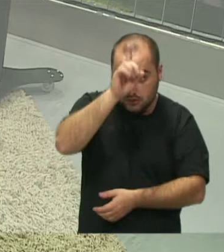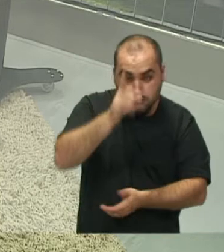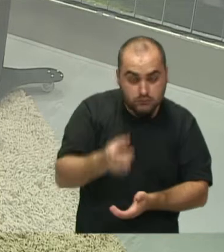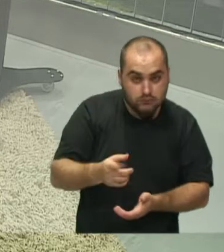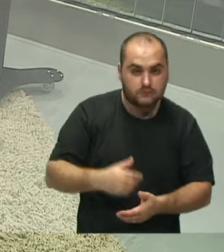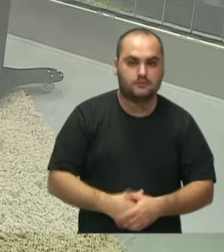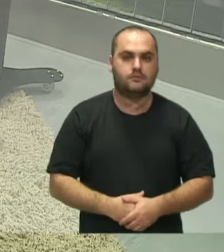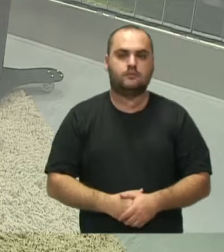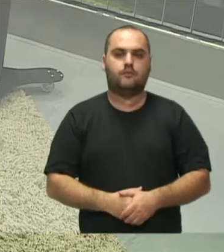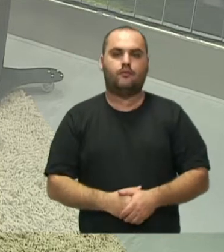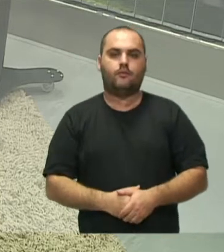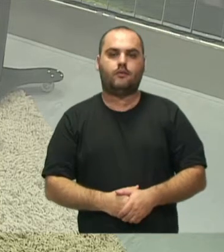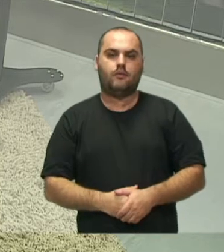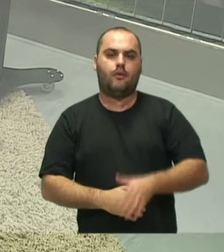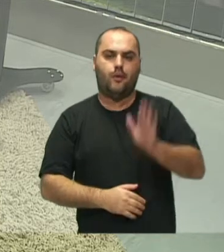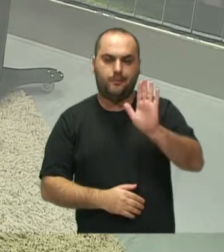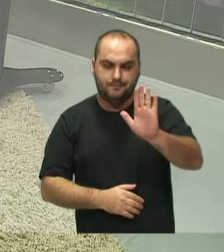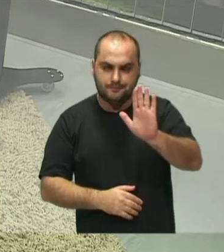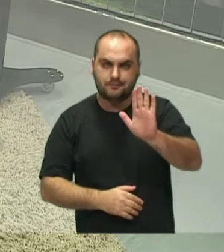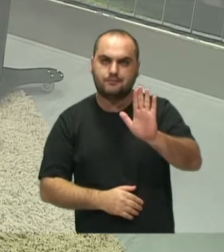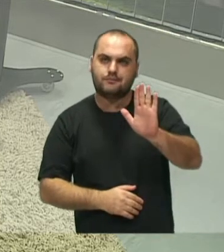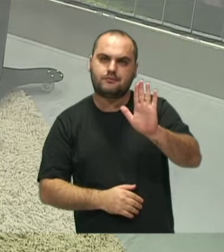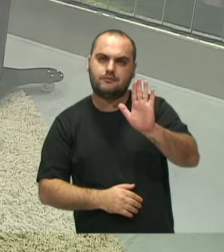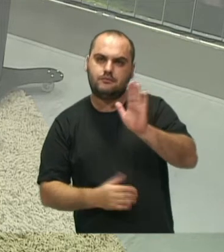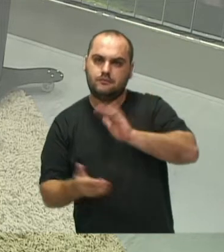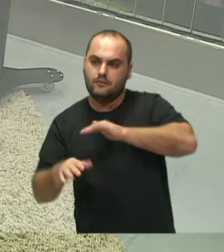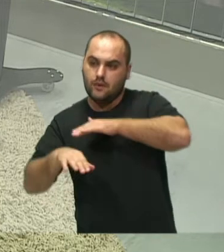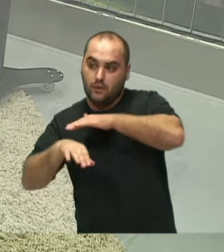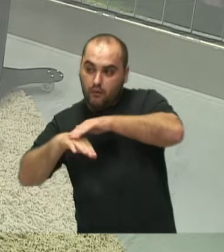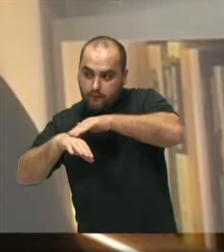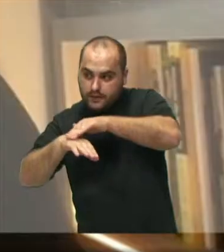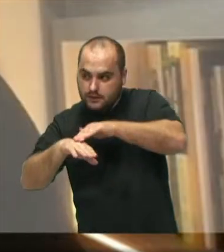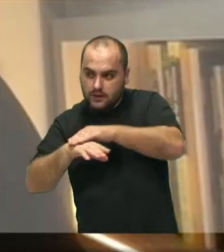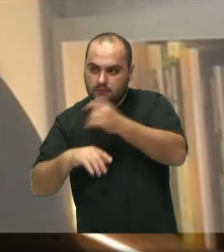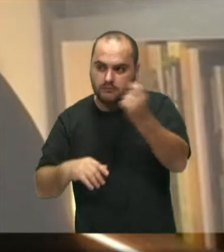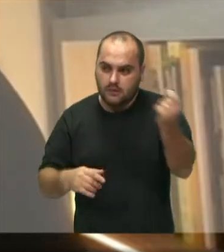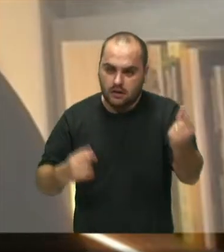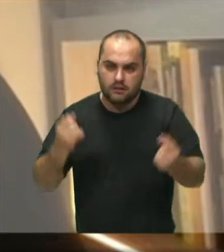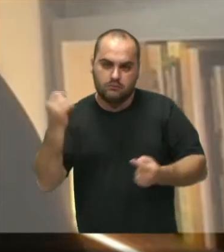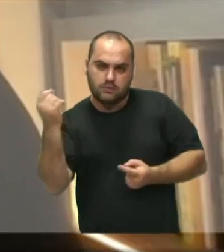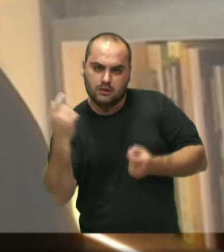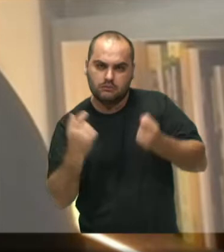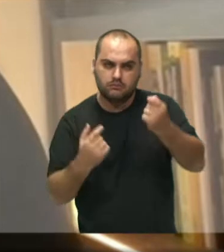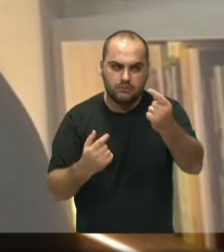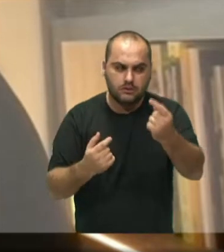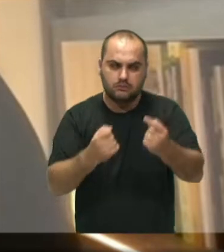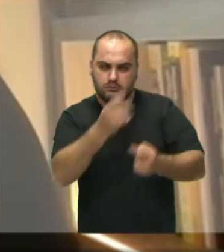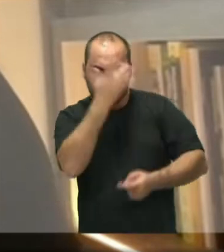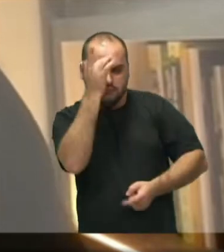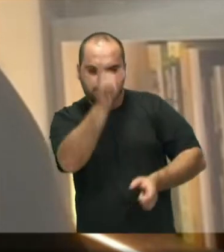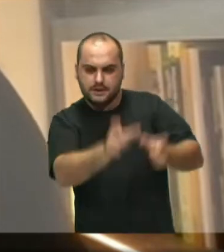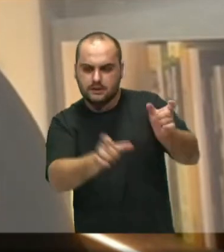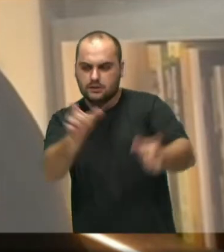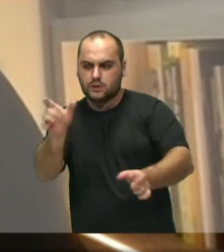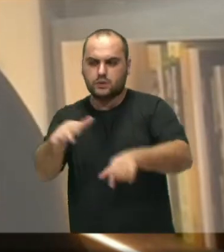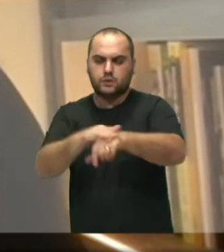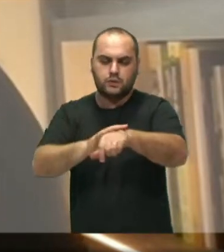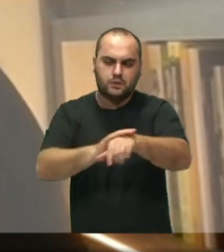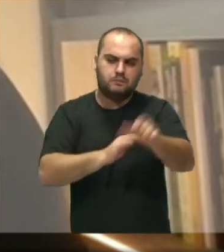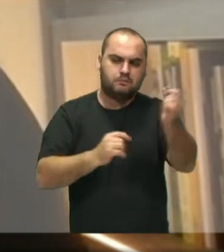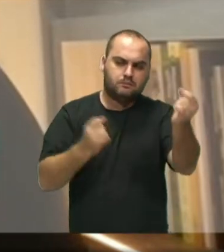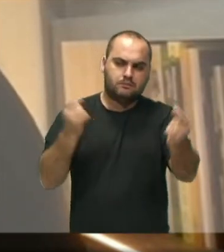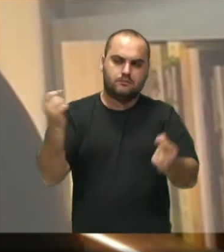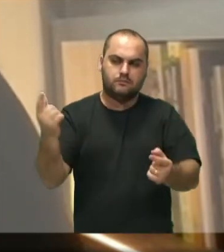é tudo iniciou de conversas com pessoas sabe e a partir da conversa com as pessoas